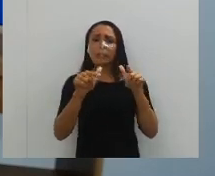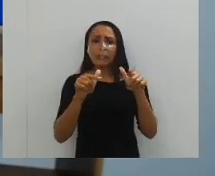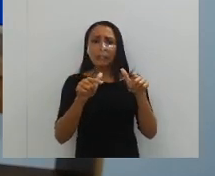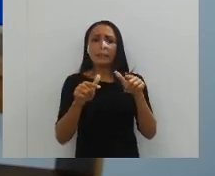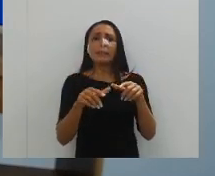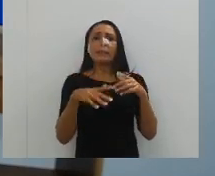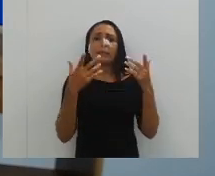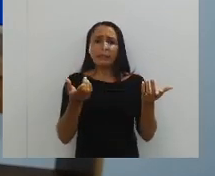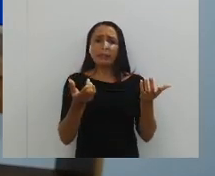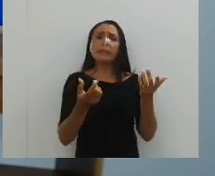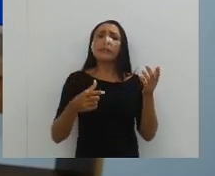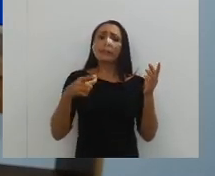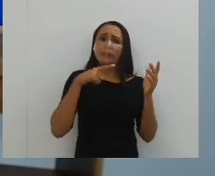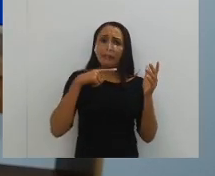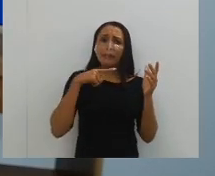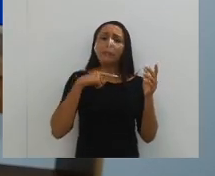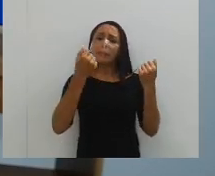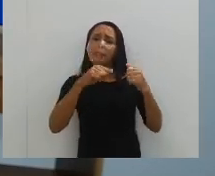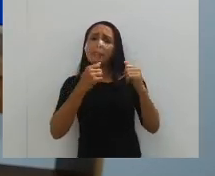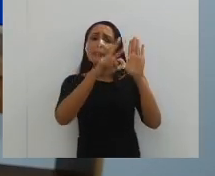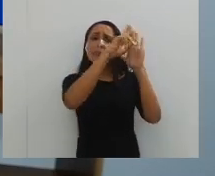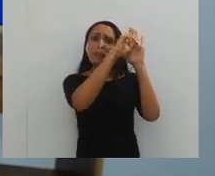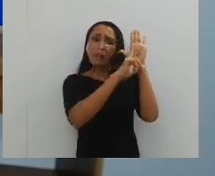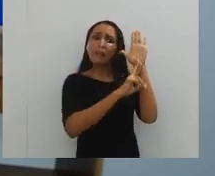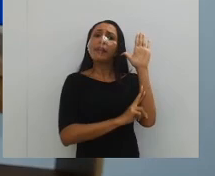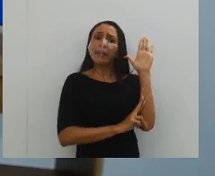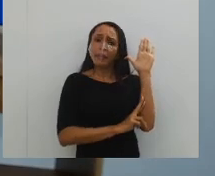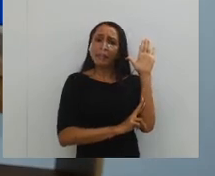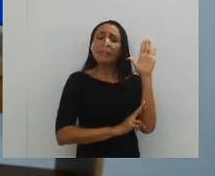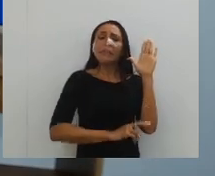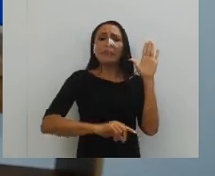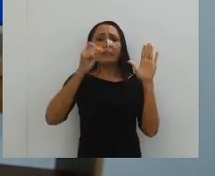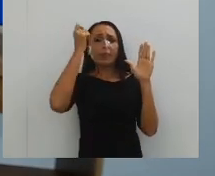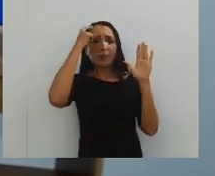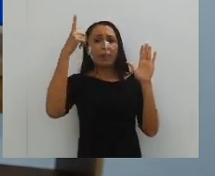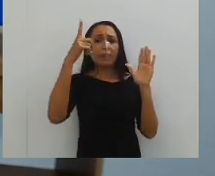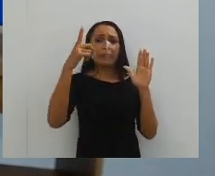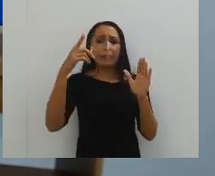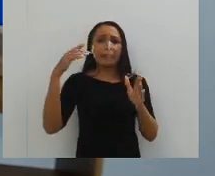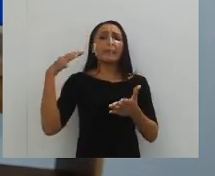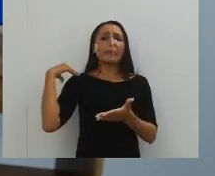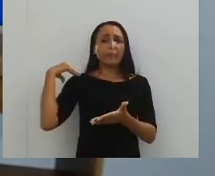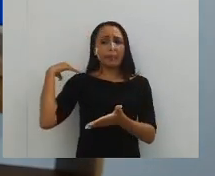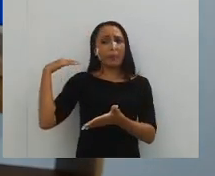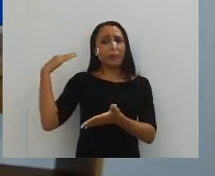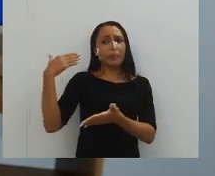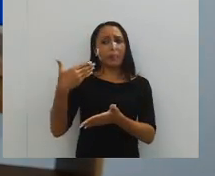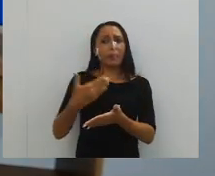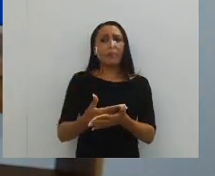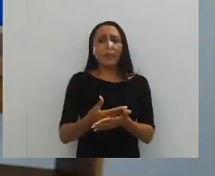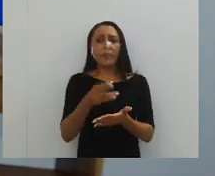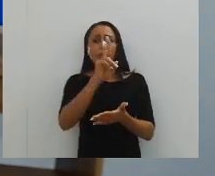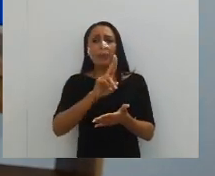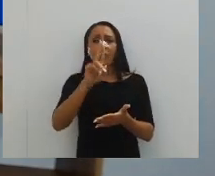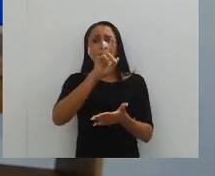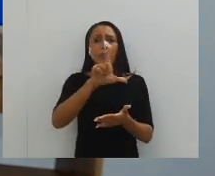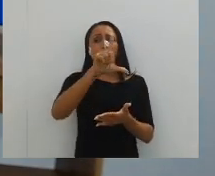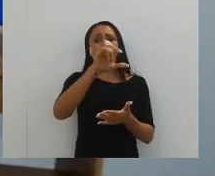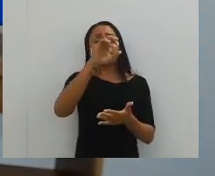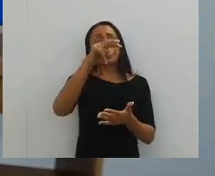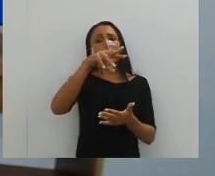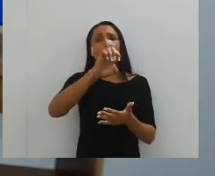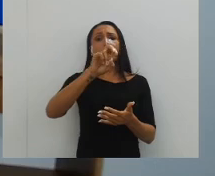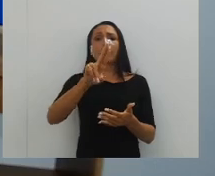se criar uma regra, todo mundo apresentou ideias e a ideia que a gente usa até hoje foi a ideia do cara. Então é por isso que vocês encontram nas provas